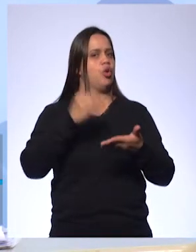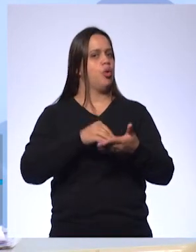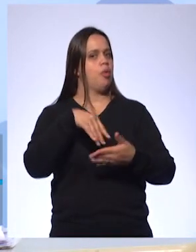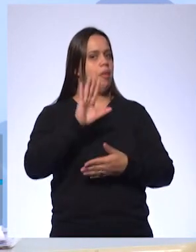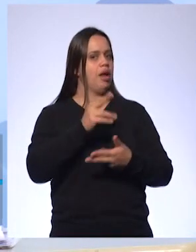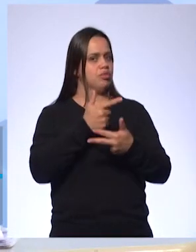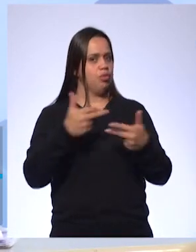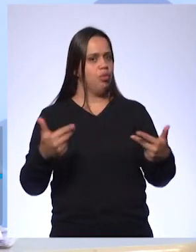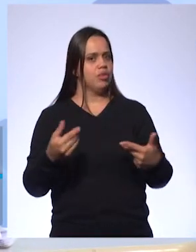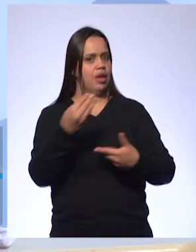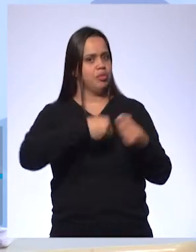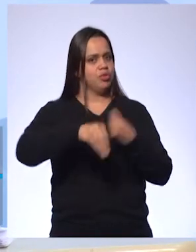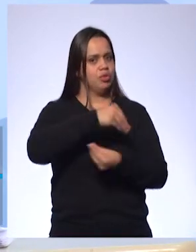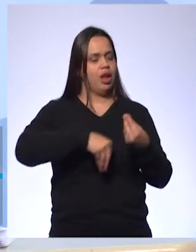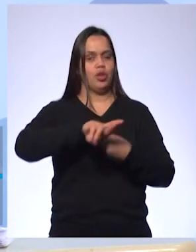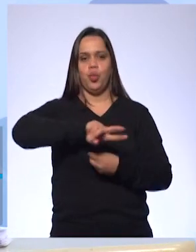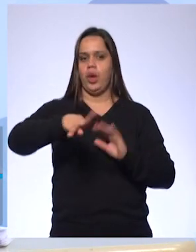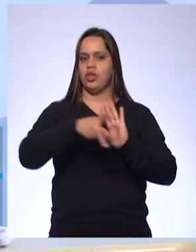Laura.